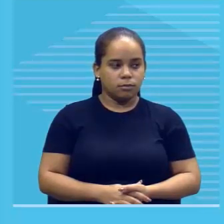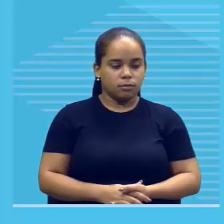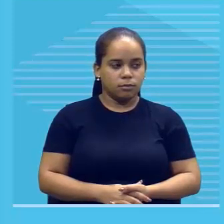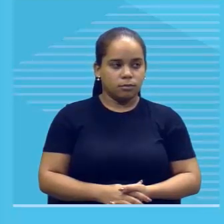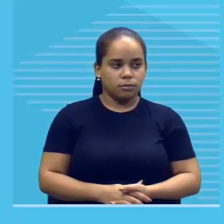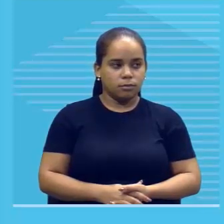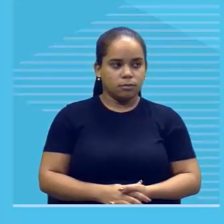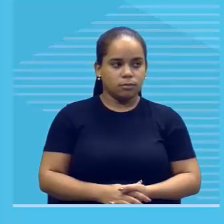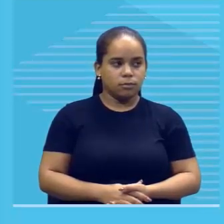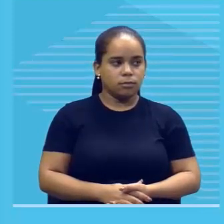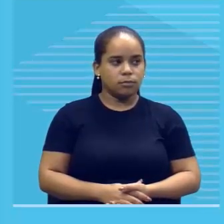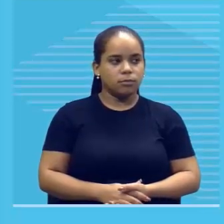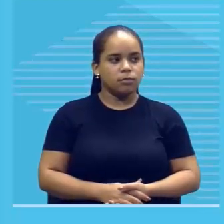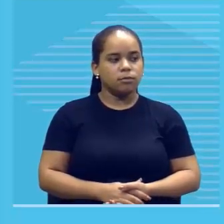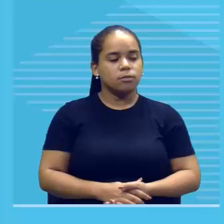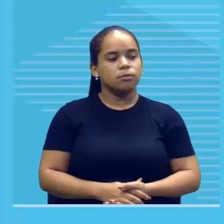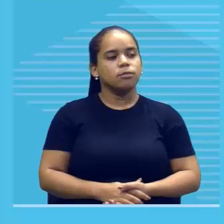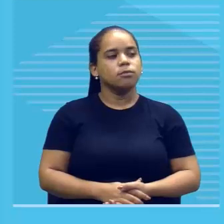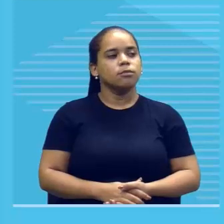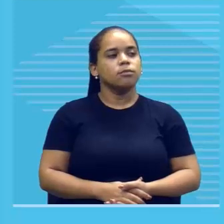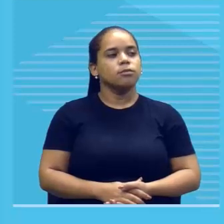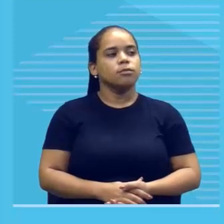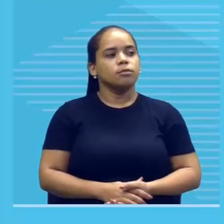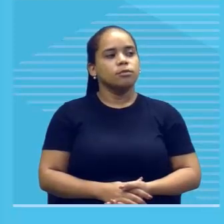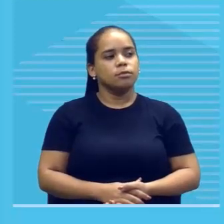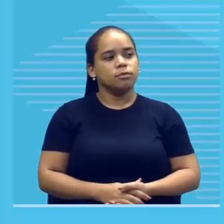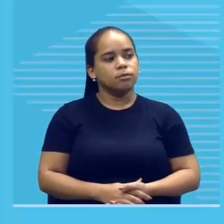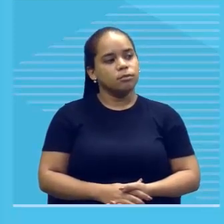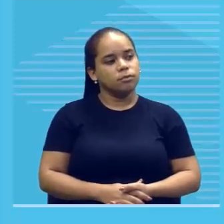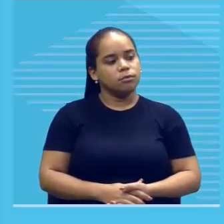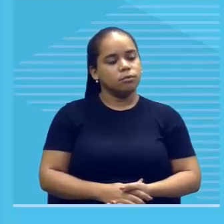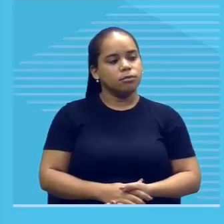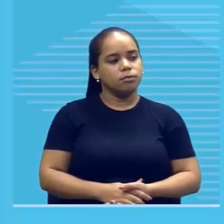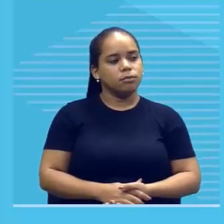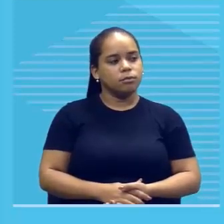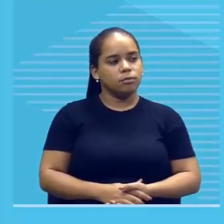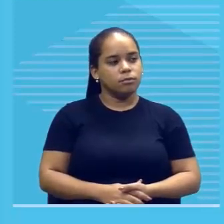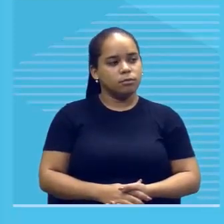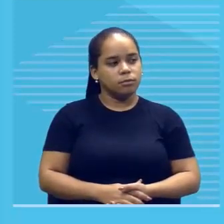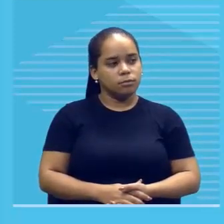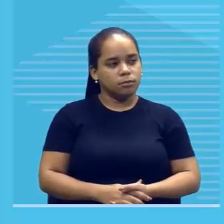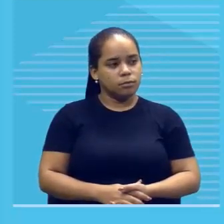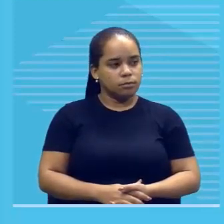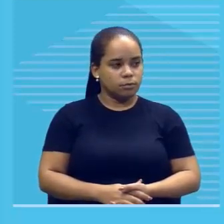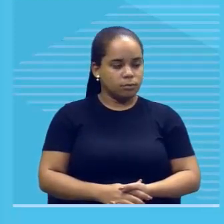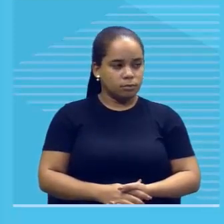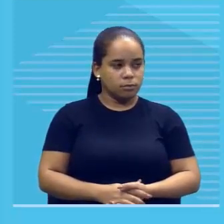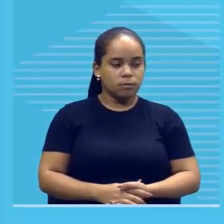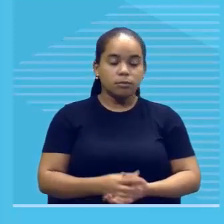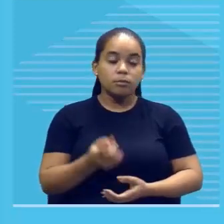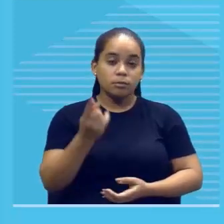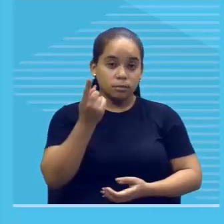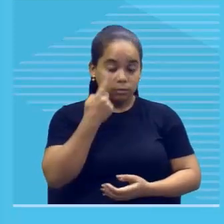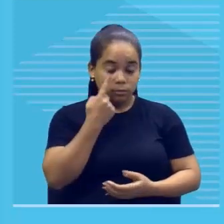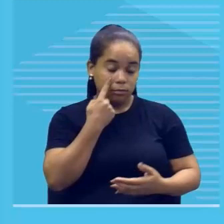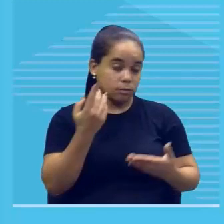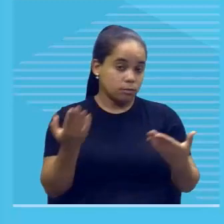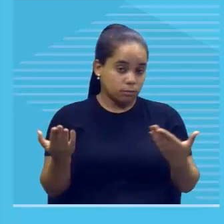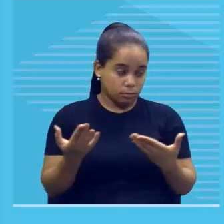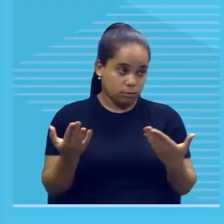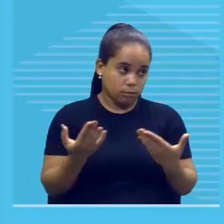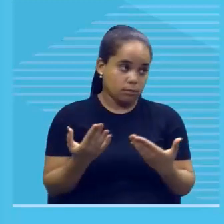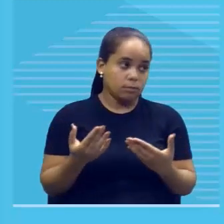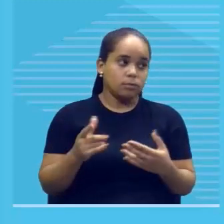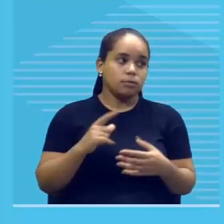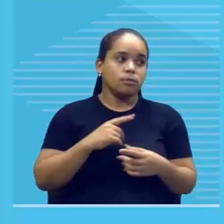vezes 30 sobre 225 olha aí ó